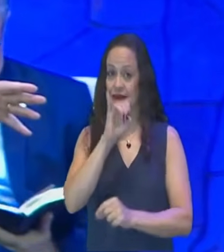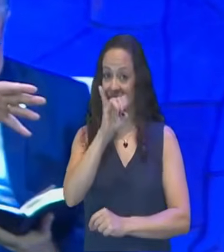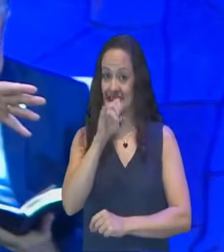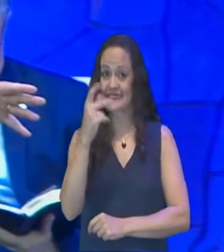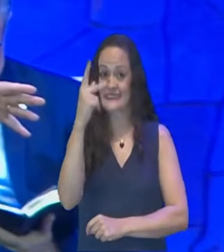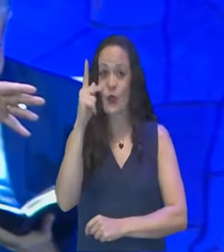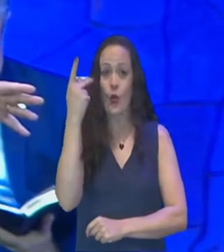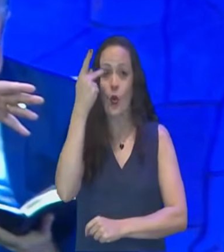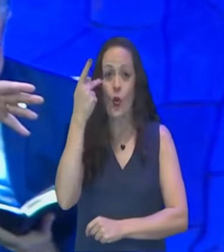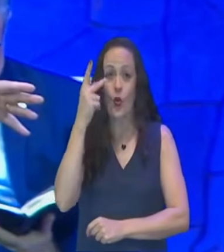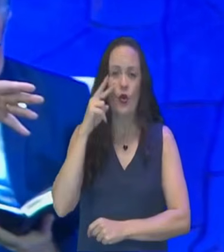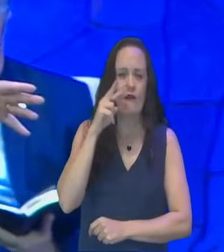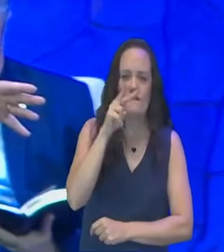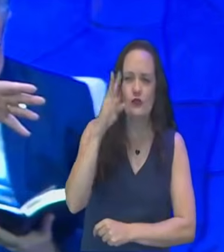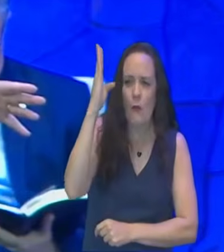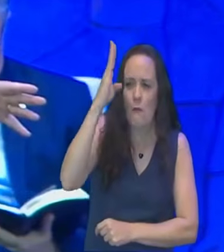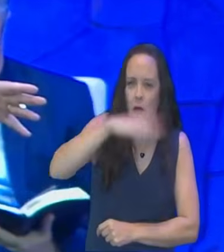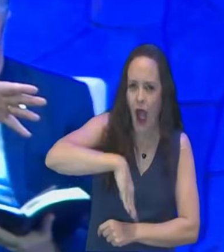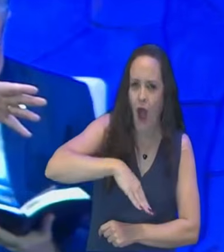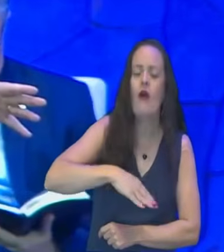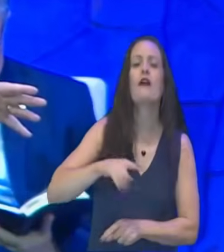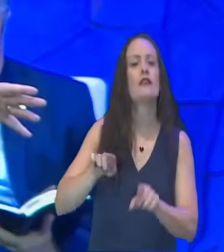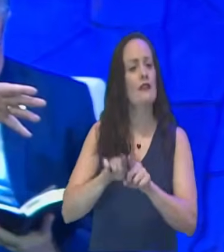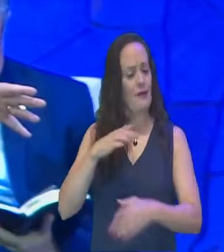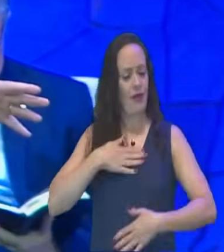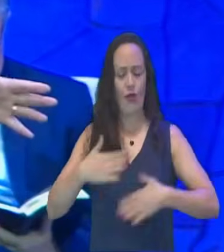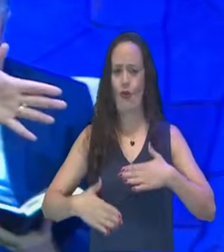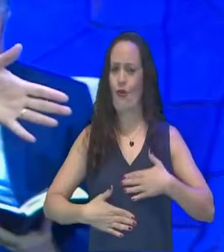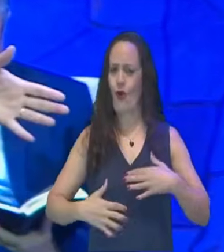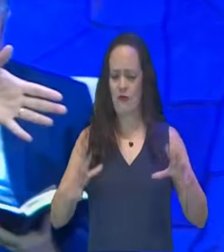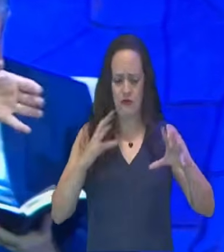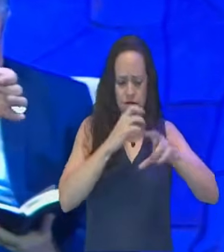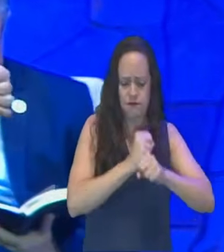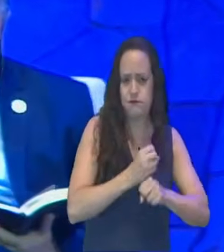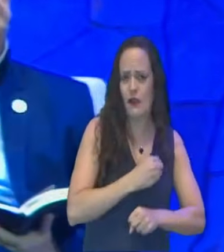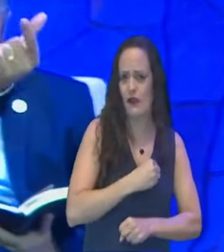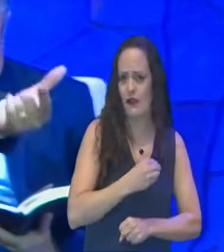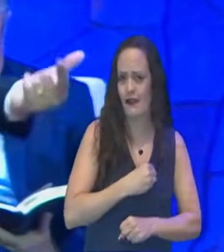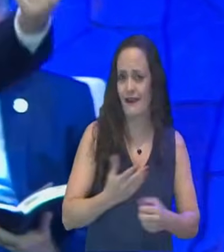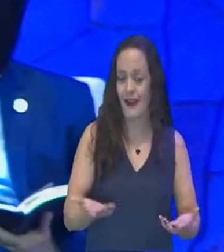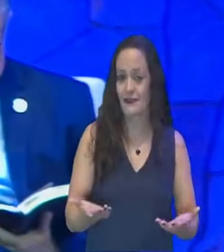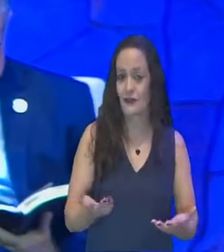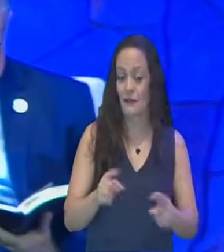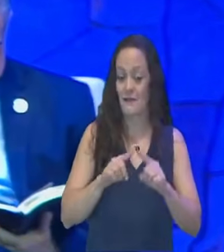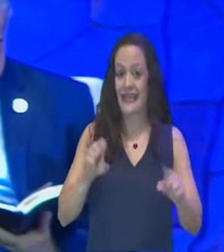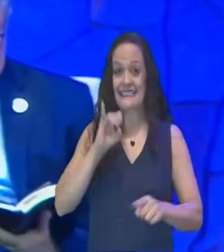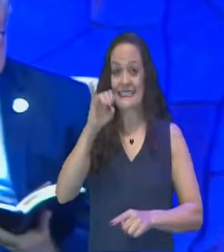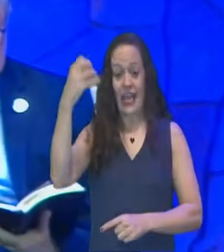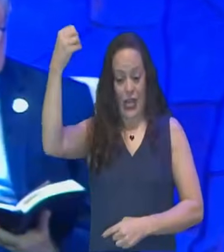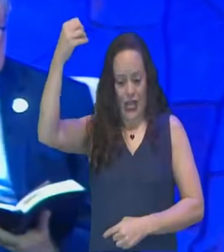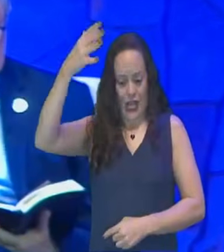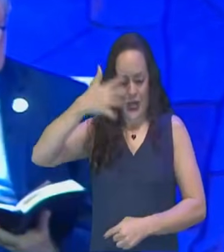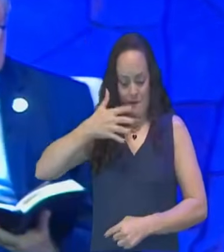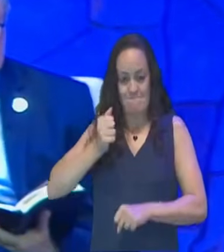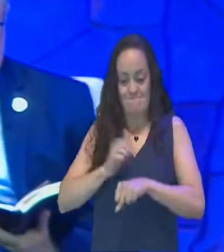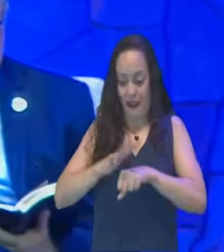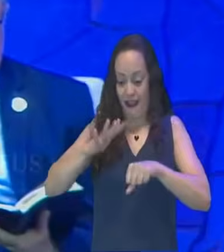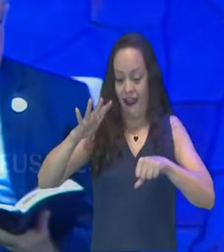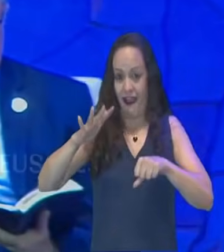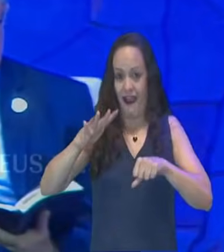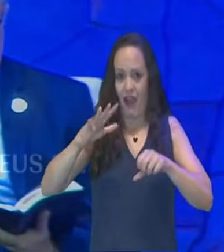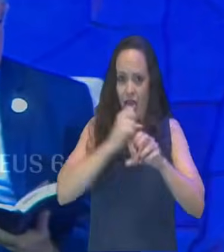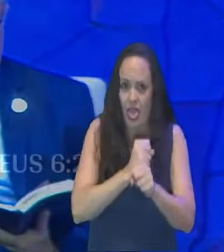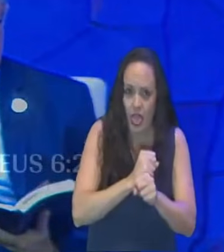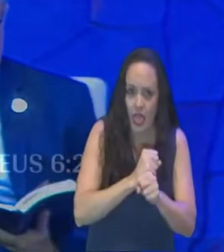forem maus, todo o seu corpo estará em trevas. Portanto, se a luz que existe em você são